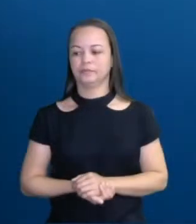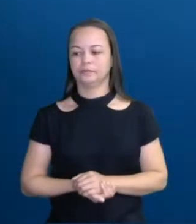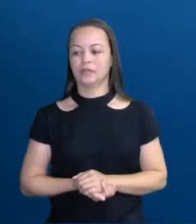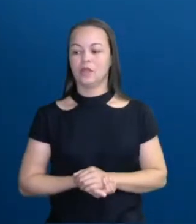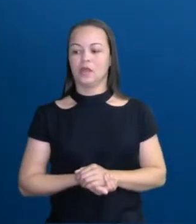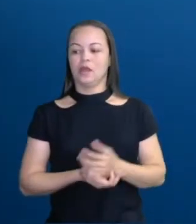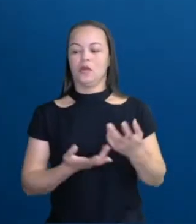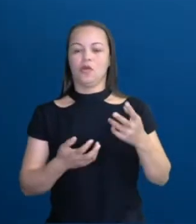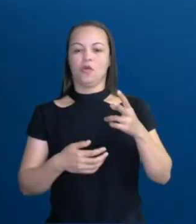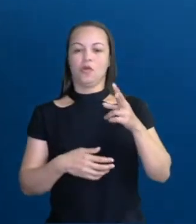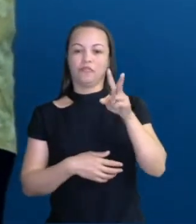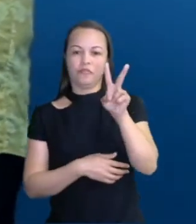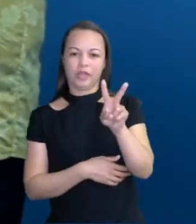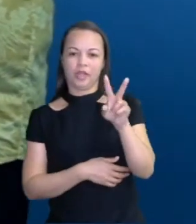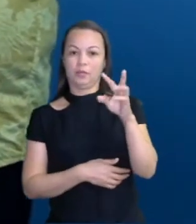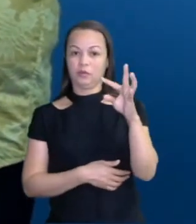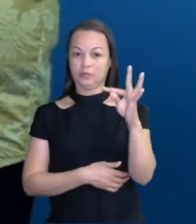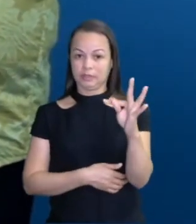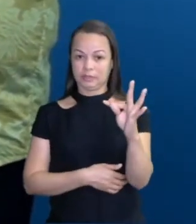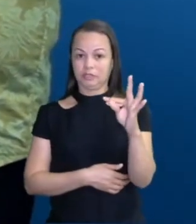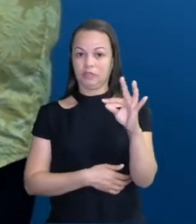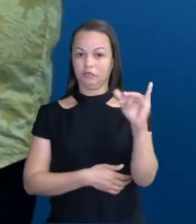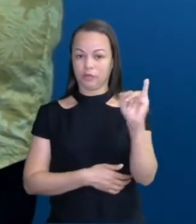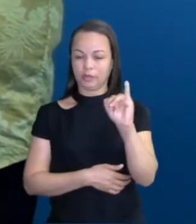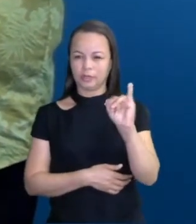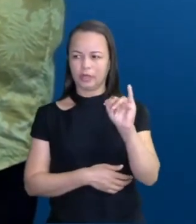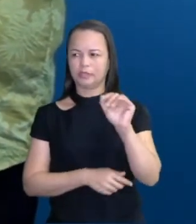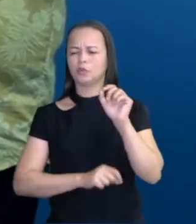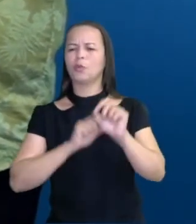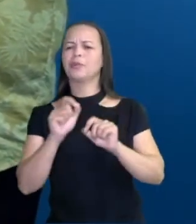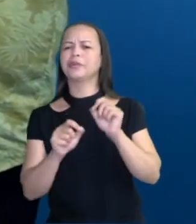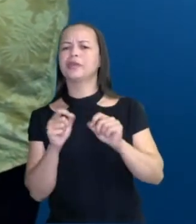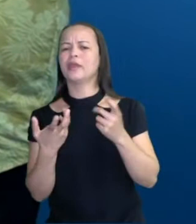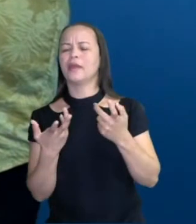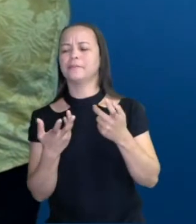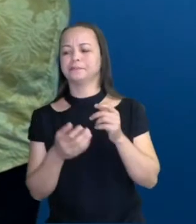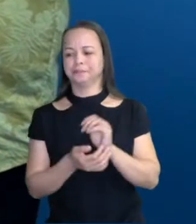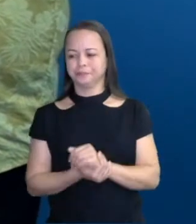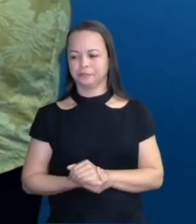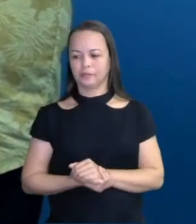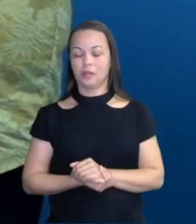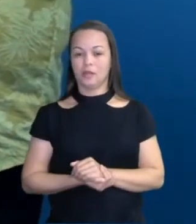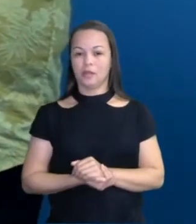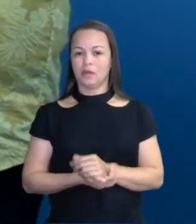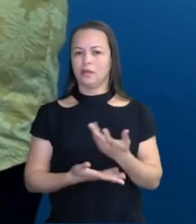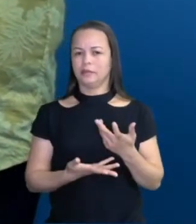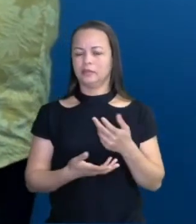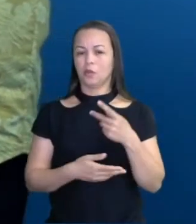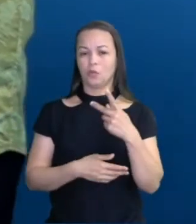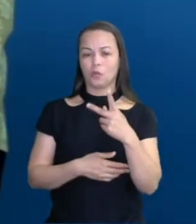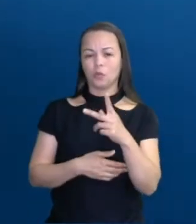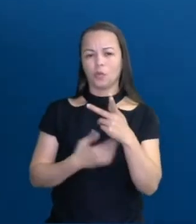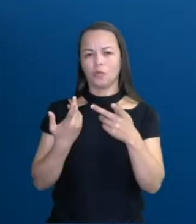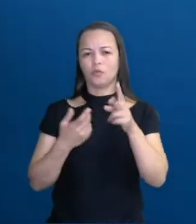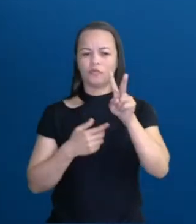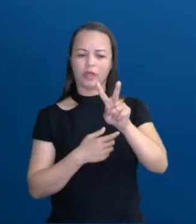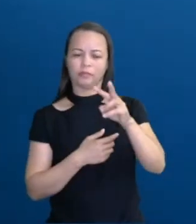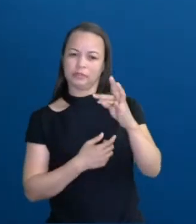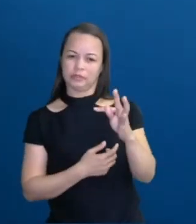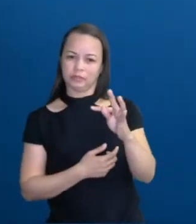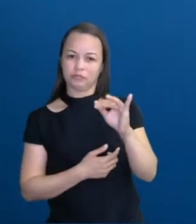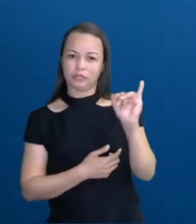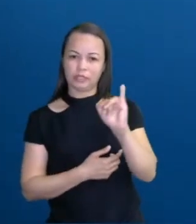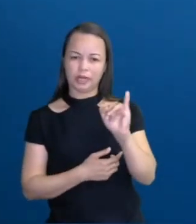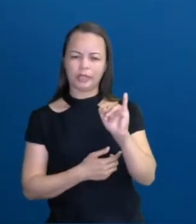o verbo transitivo indireto O que é um verbo transitivo indireto e o verbo transitivo